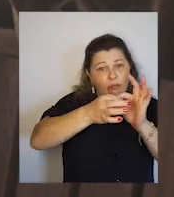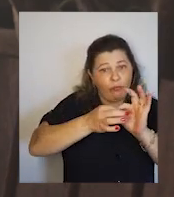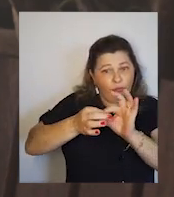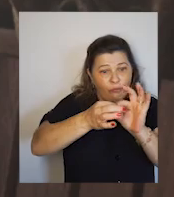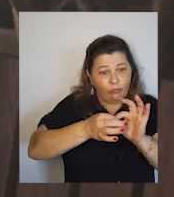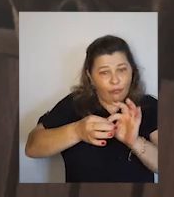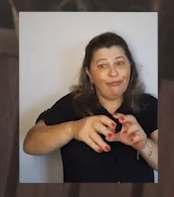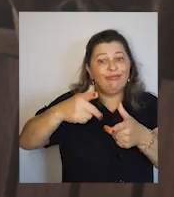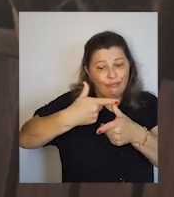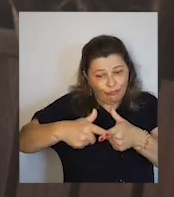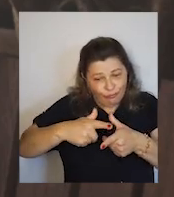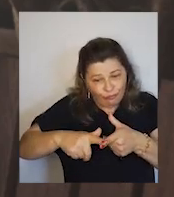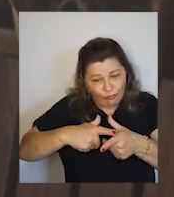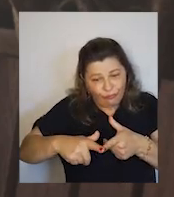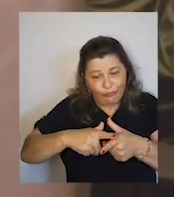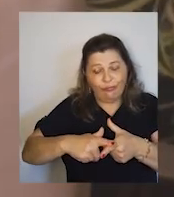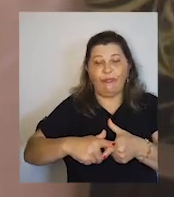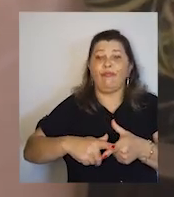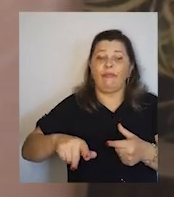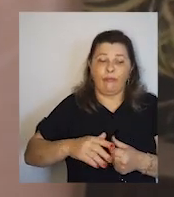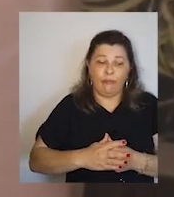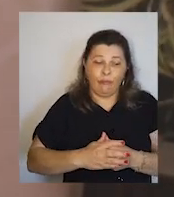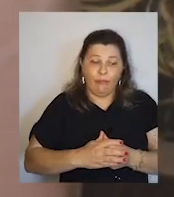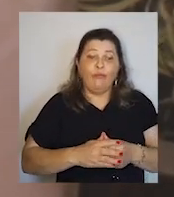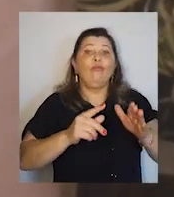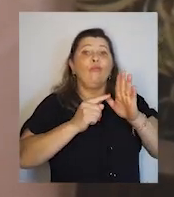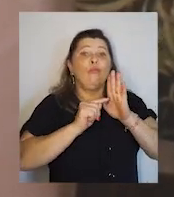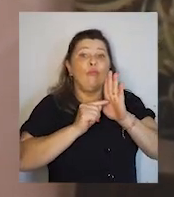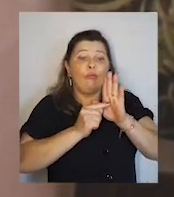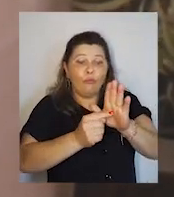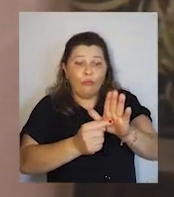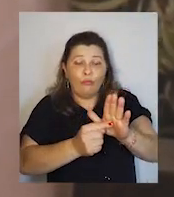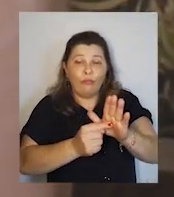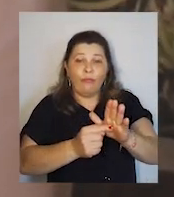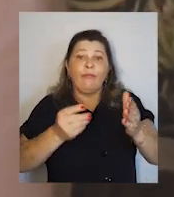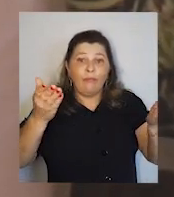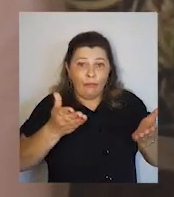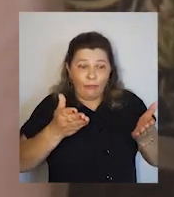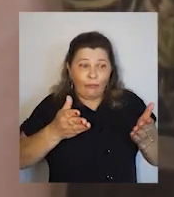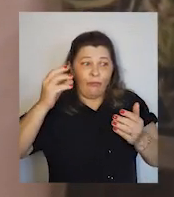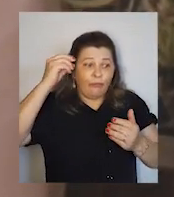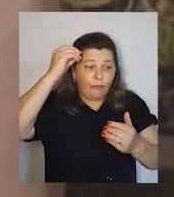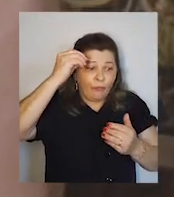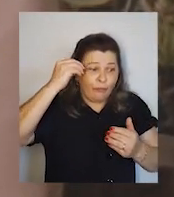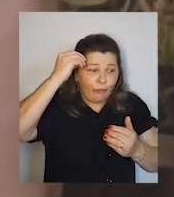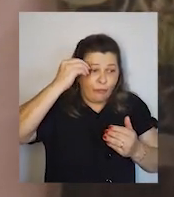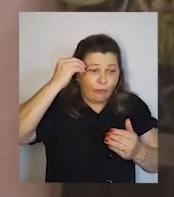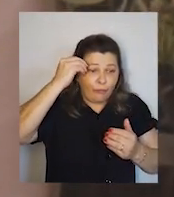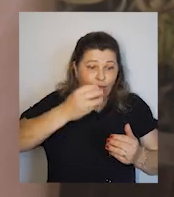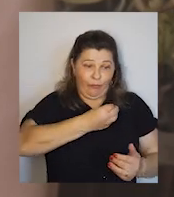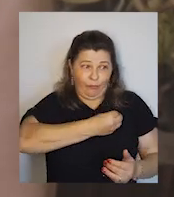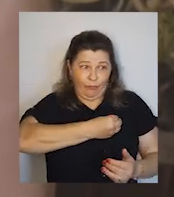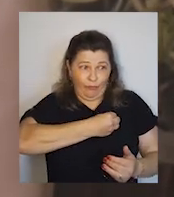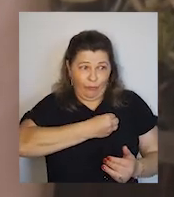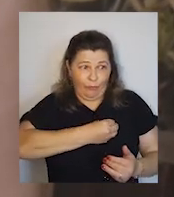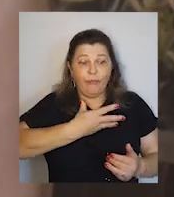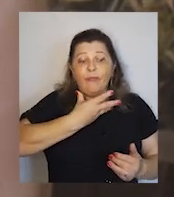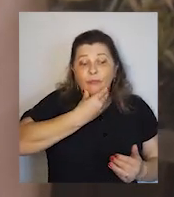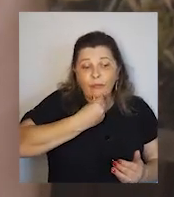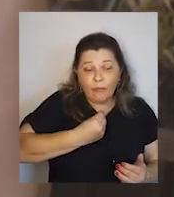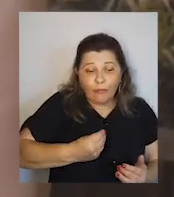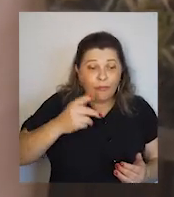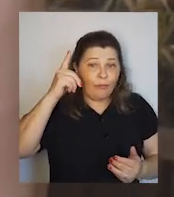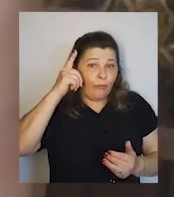diferentes situações emergenciais. O que fica evidente a partir dessas experiências vivenciadas pelos homens que